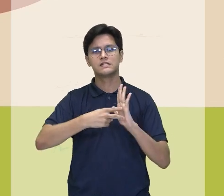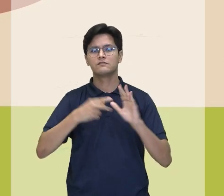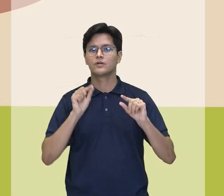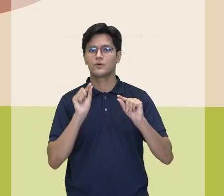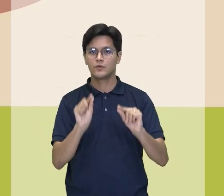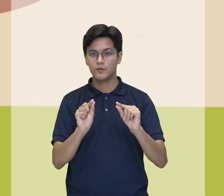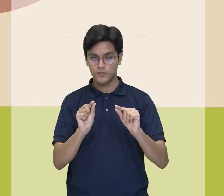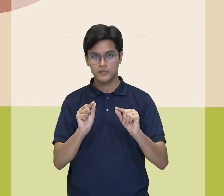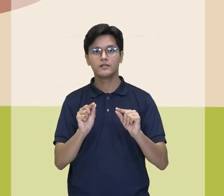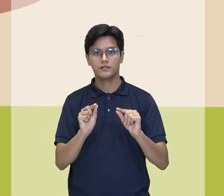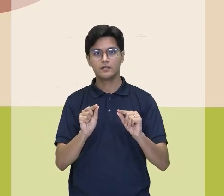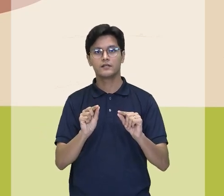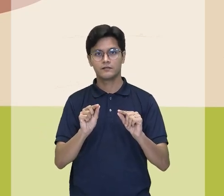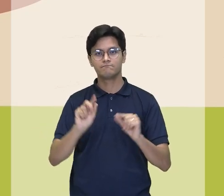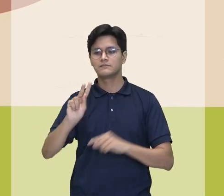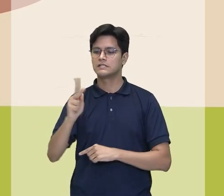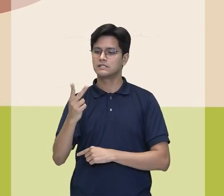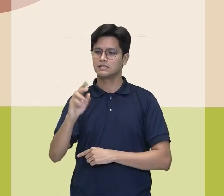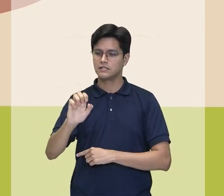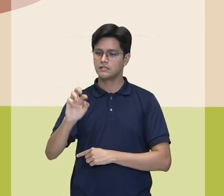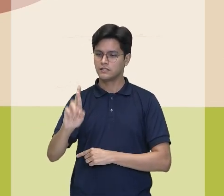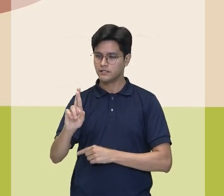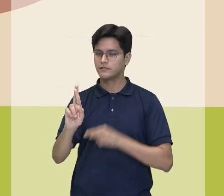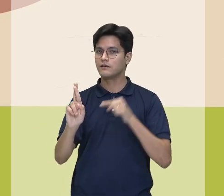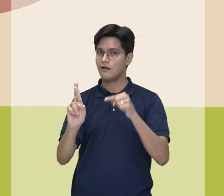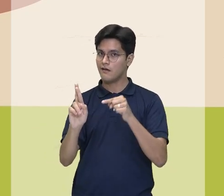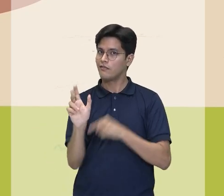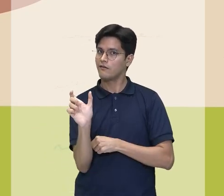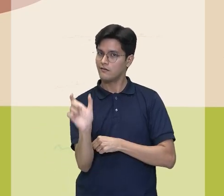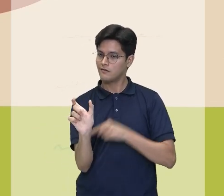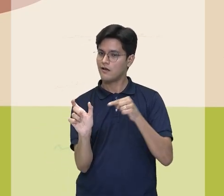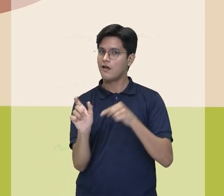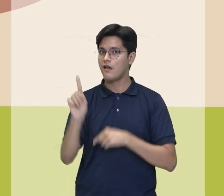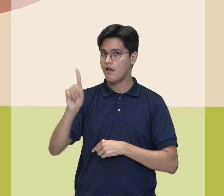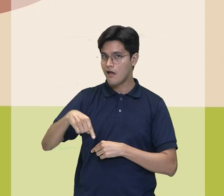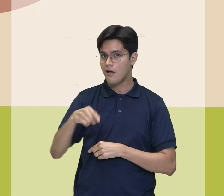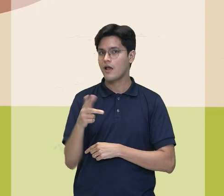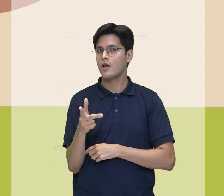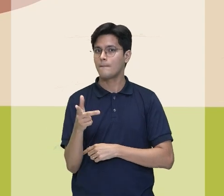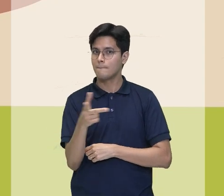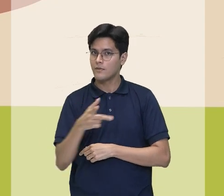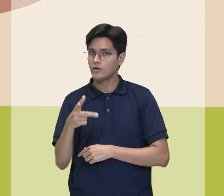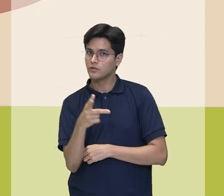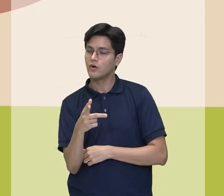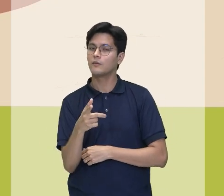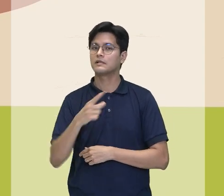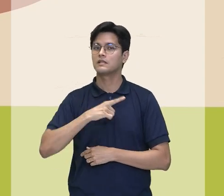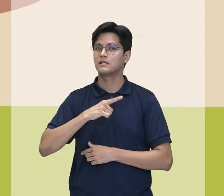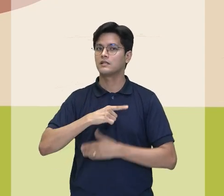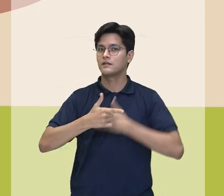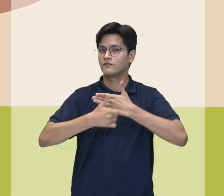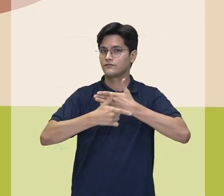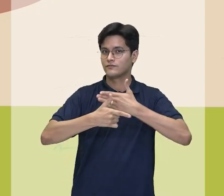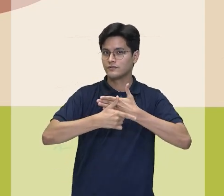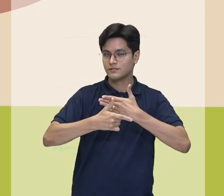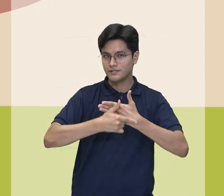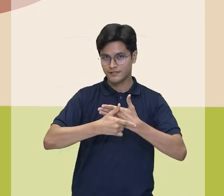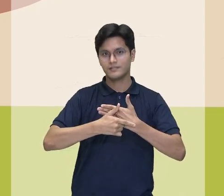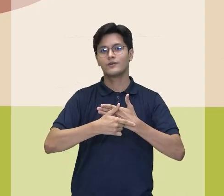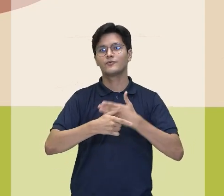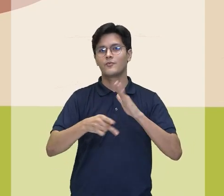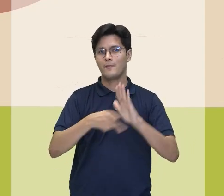de object pronoun. É um pronome com função de